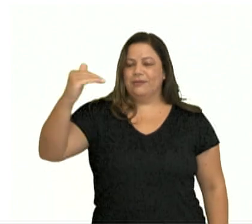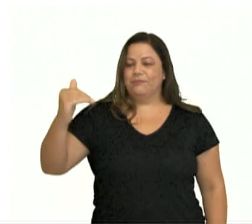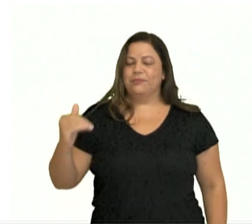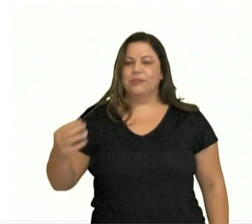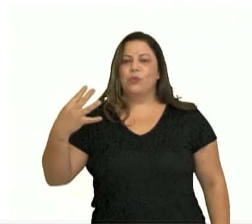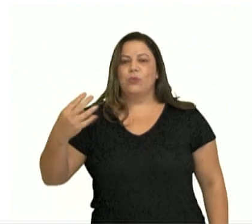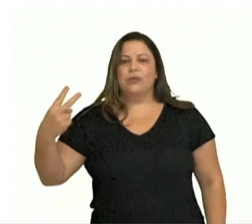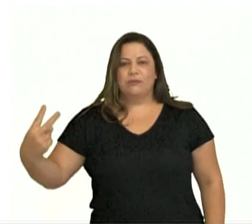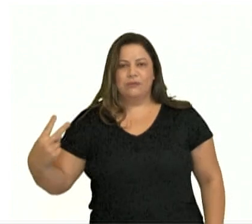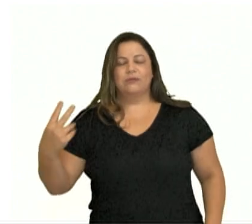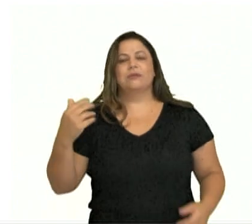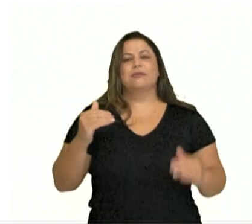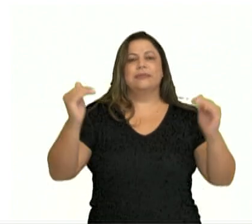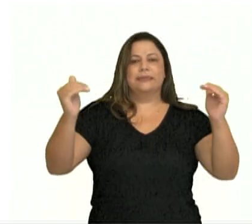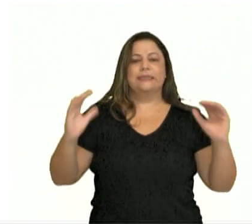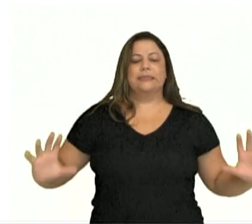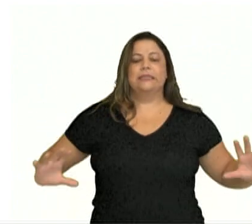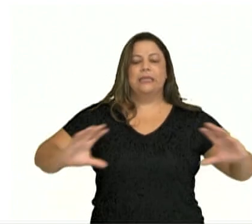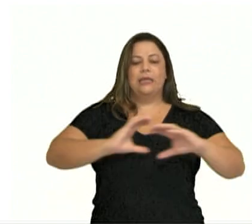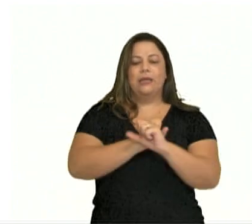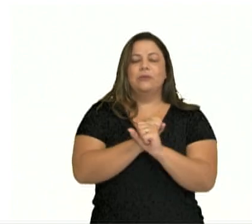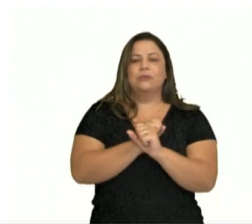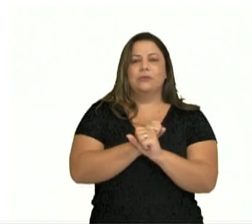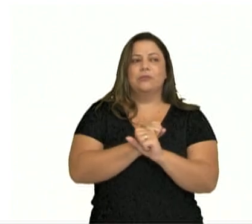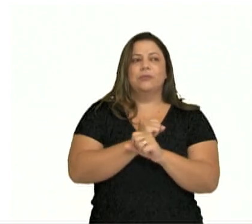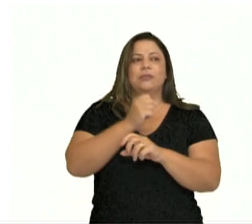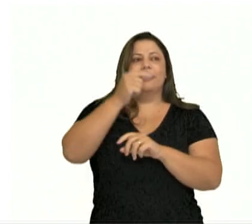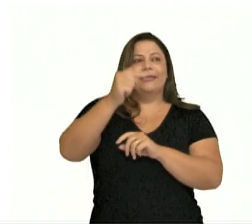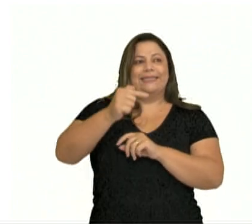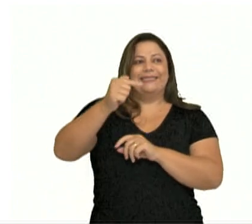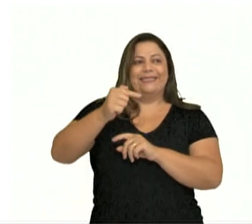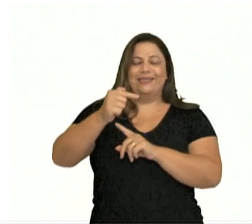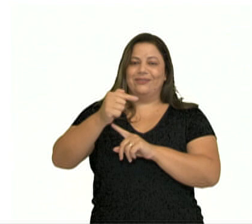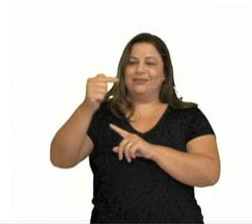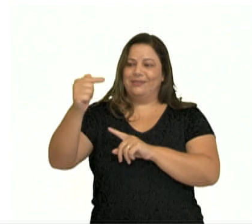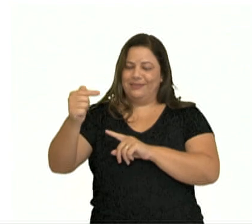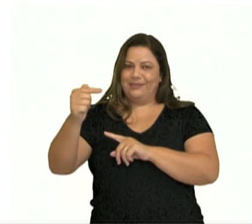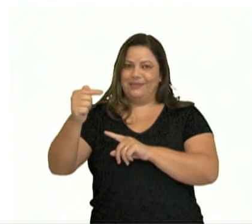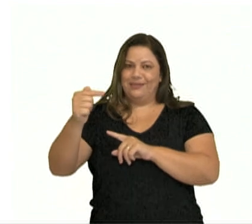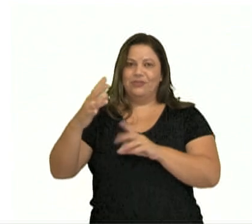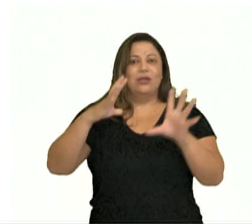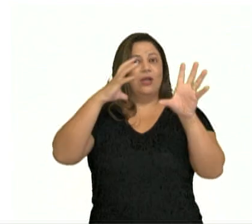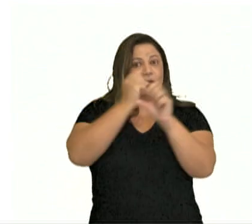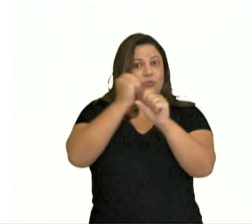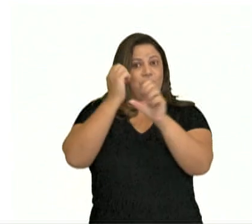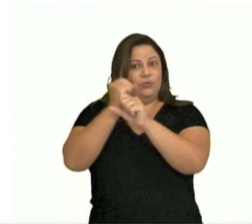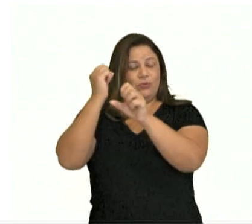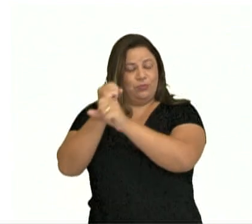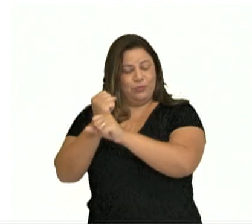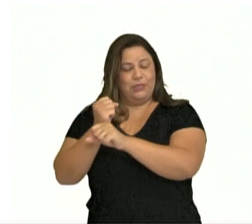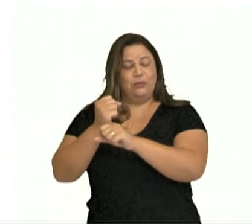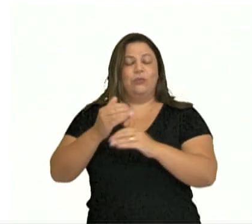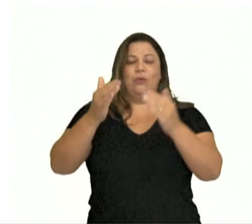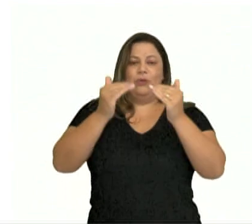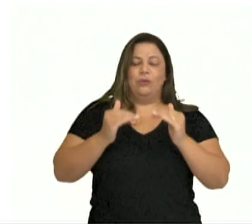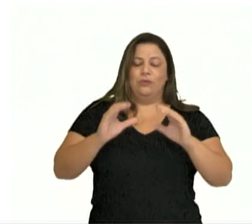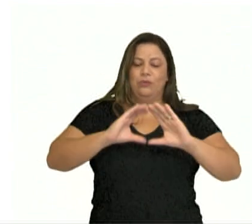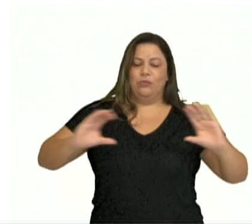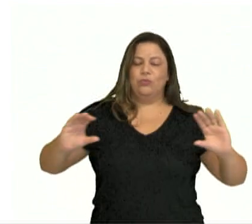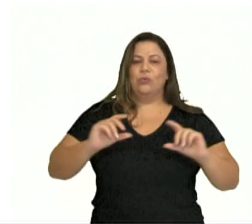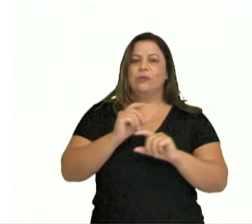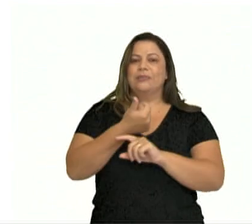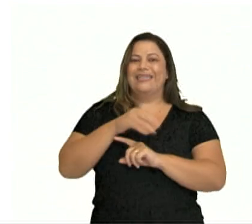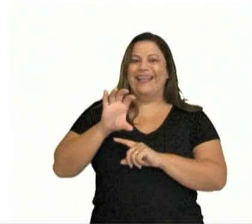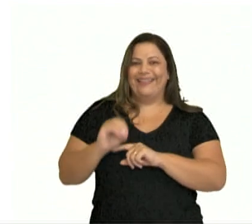6, 42. A somatória de tudo vai dar 77. Somatória de todos os pesos é 10.